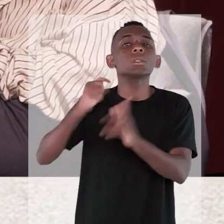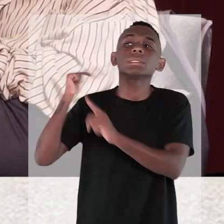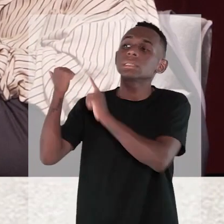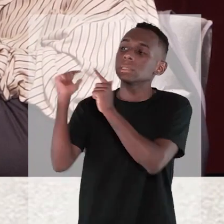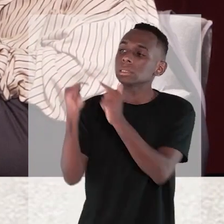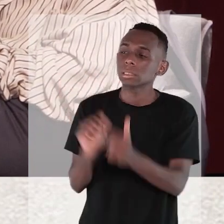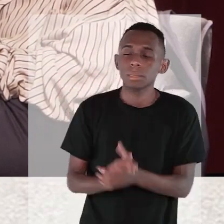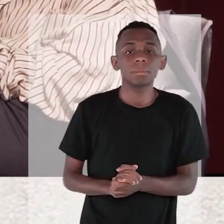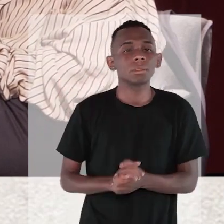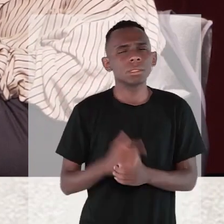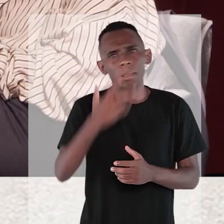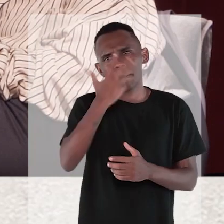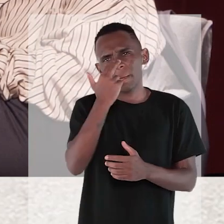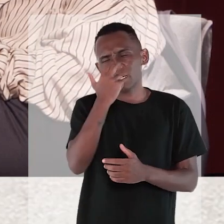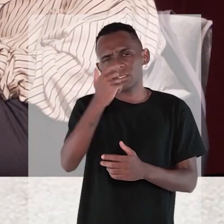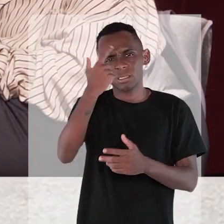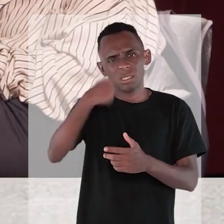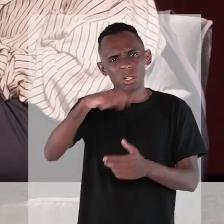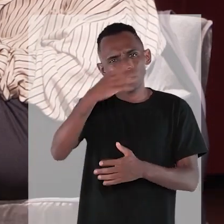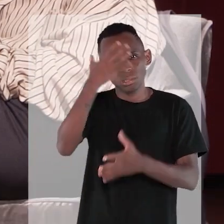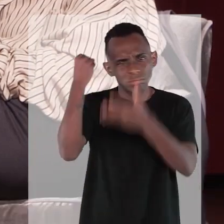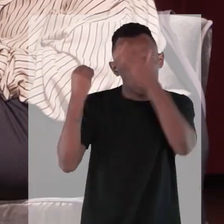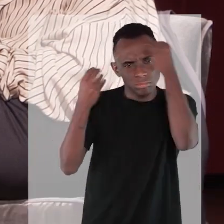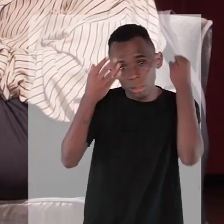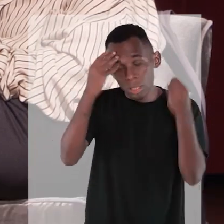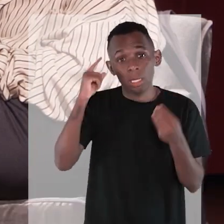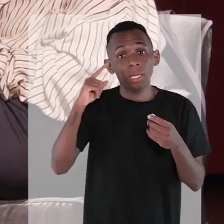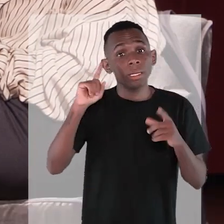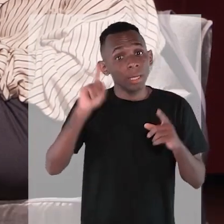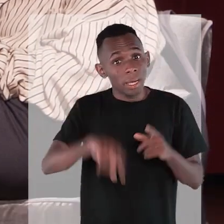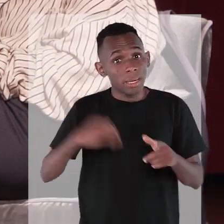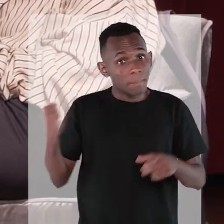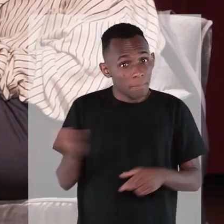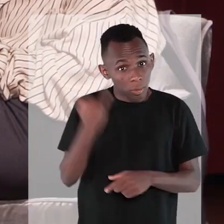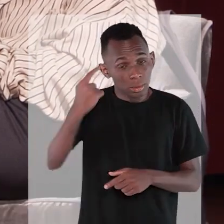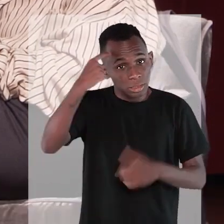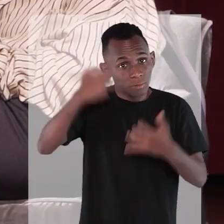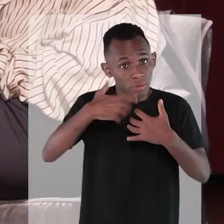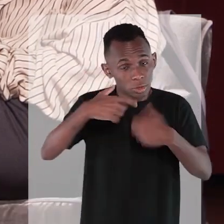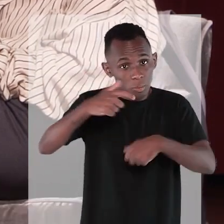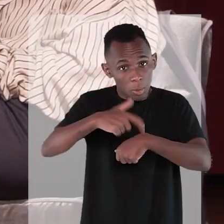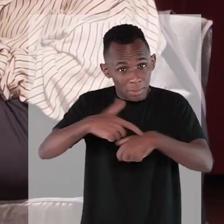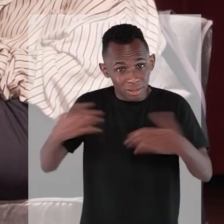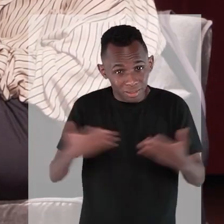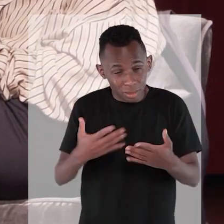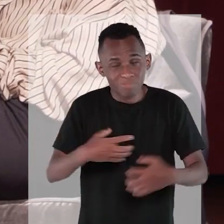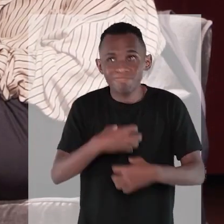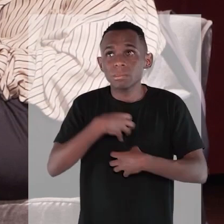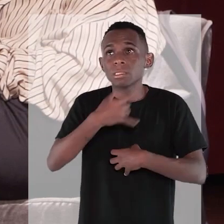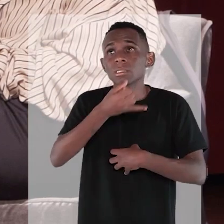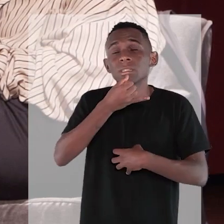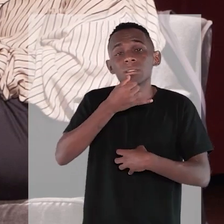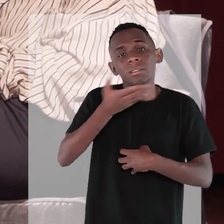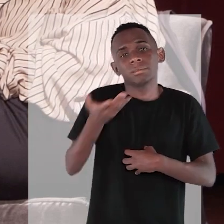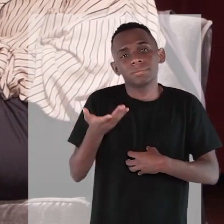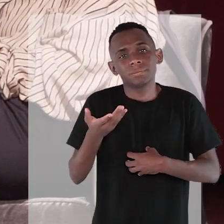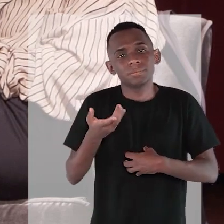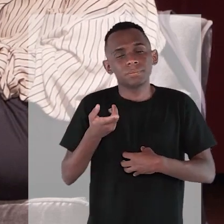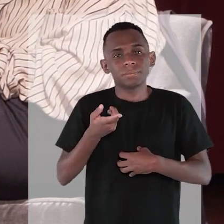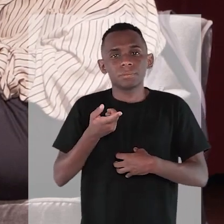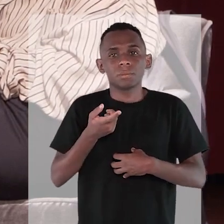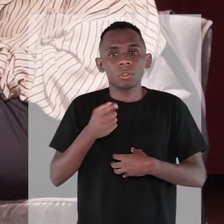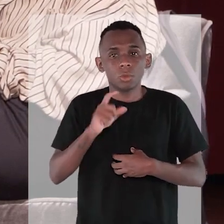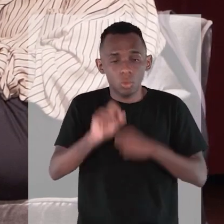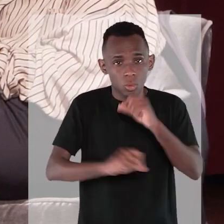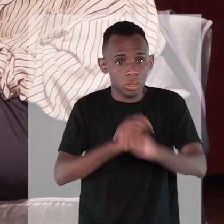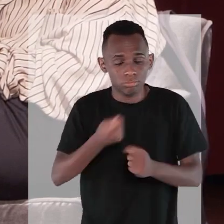herança que nos escapa, e que, no entanto, é uma herança decisiva para o momento atual. Que é triste, mas uma economia, digamos,